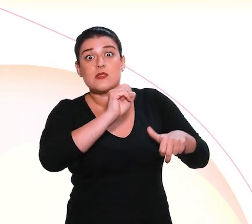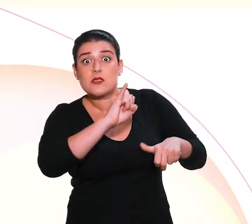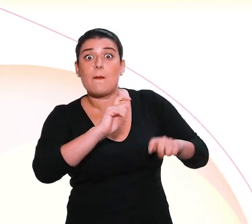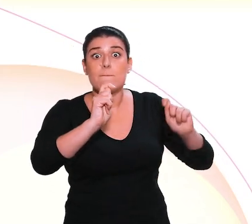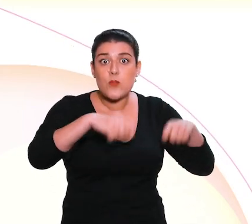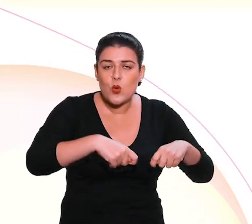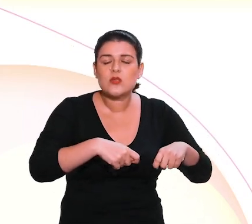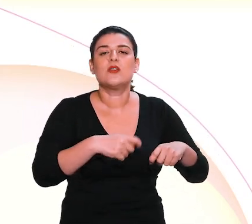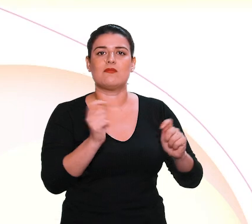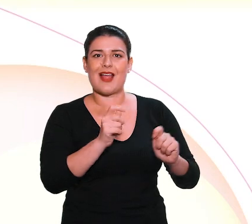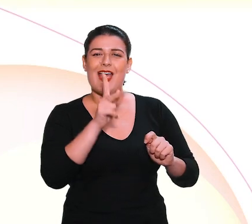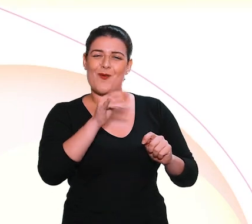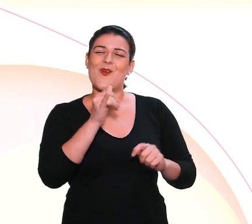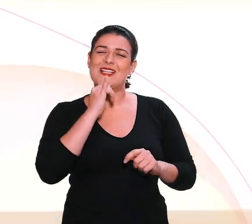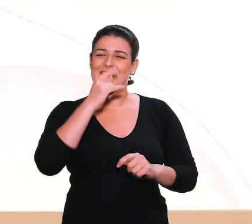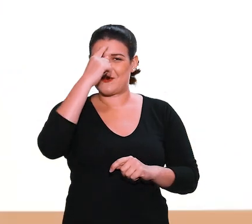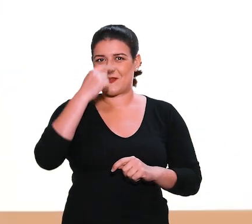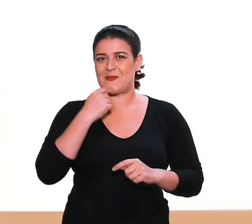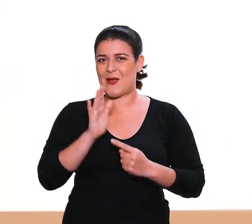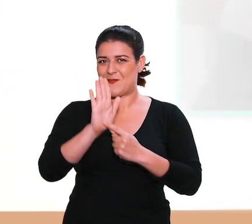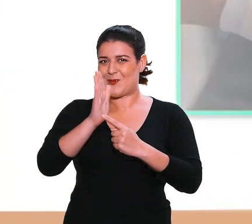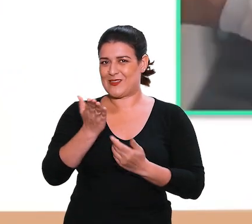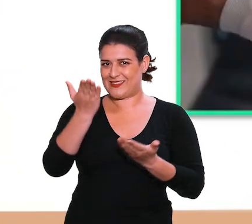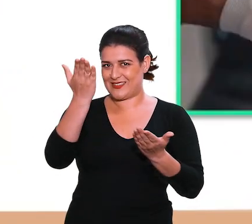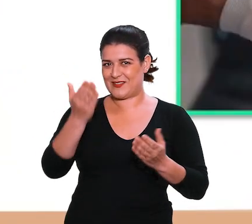possível, como nesse caso que eu mostrei para vocês.